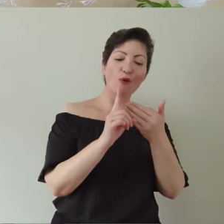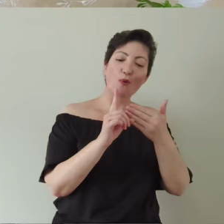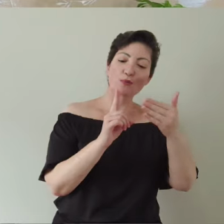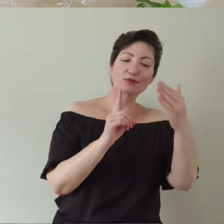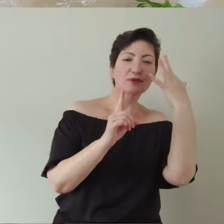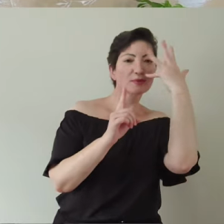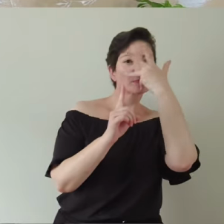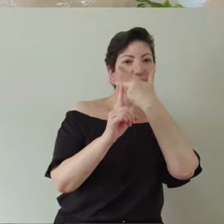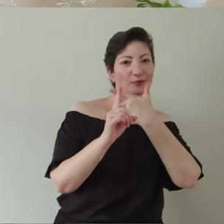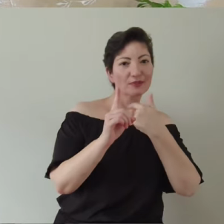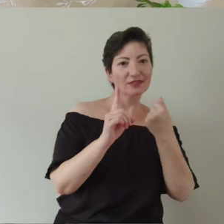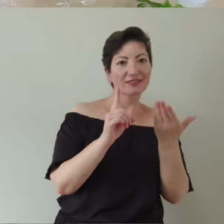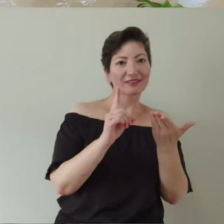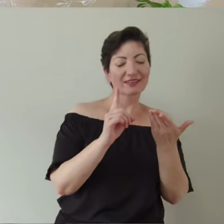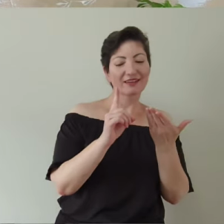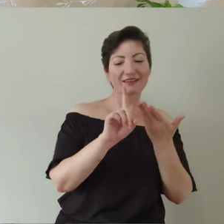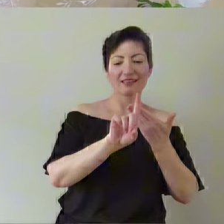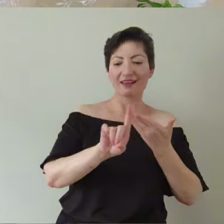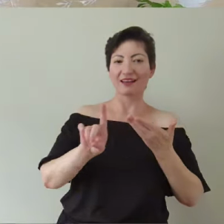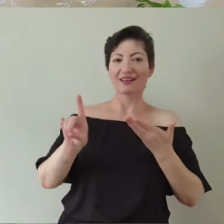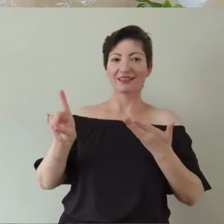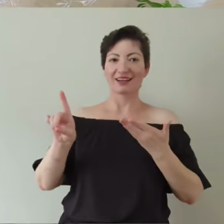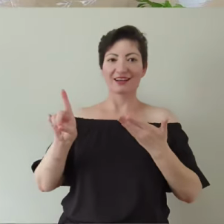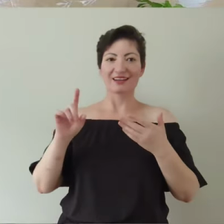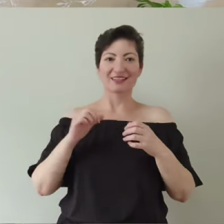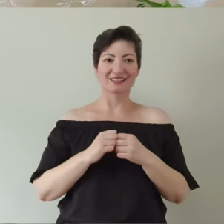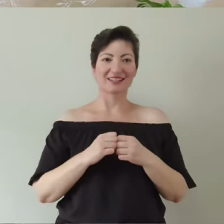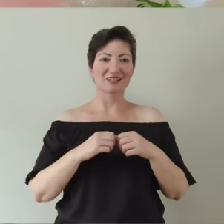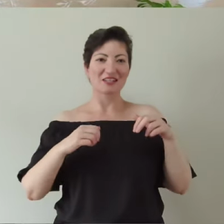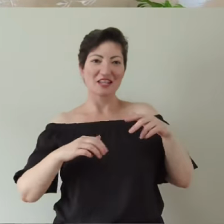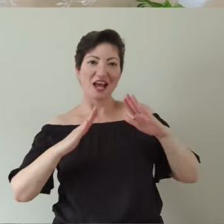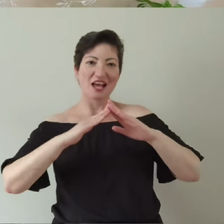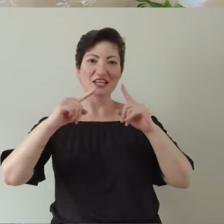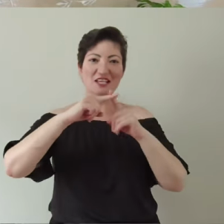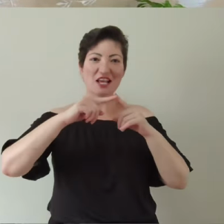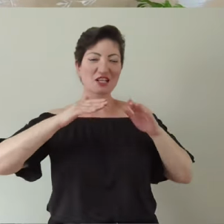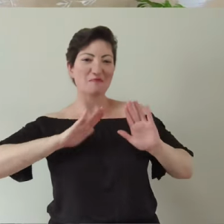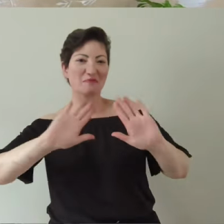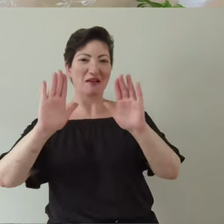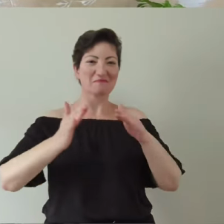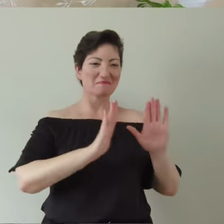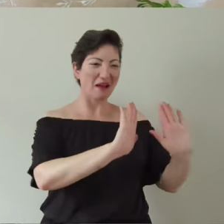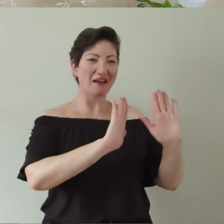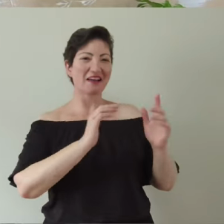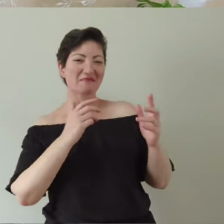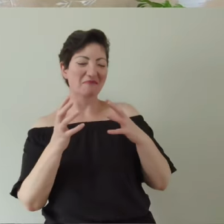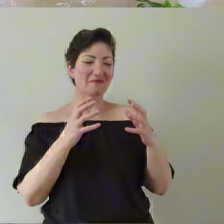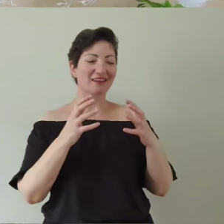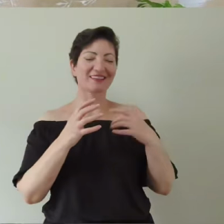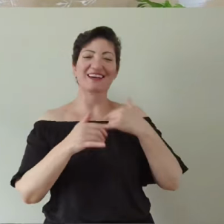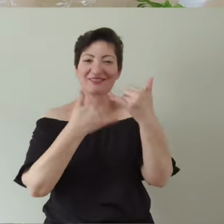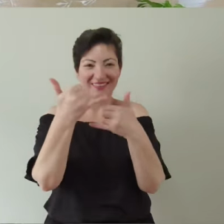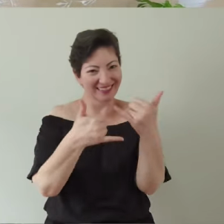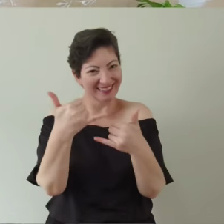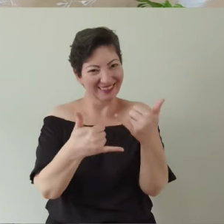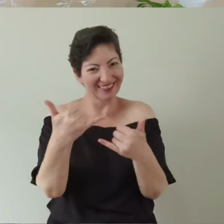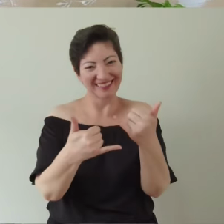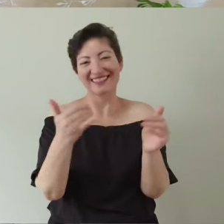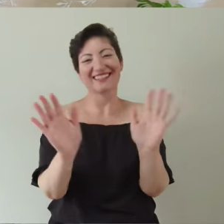nas escadarias da igreja. Eu empurrei, a Michela ela me empurrou, a gente se tapeou. Brincadeira. Brincadeira,